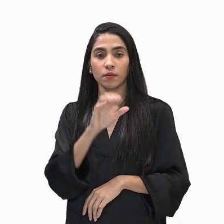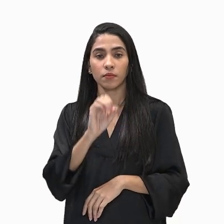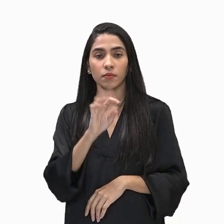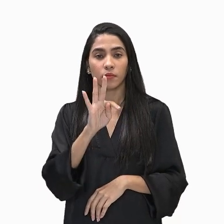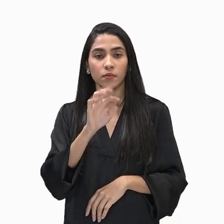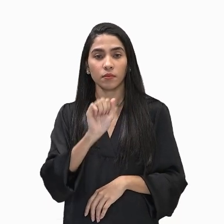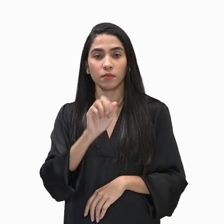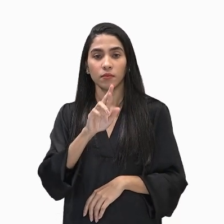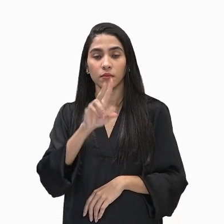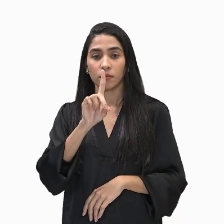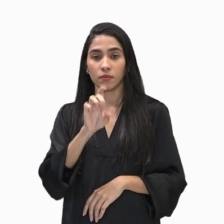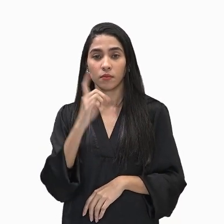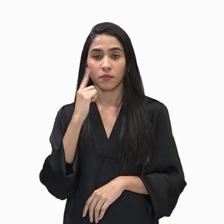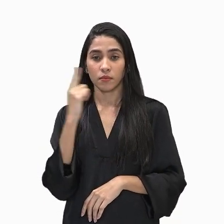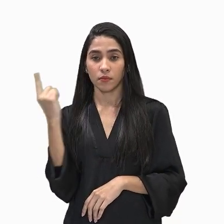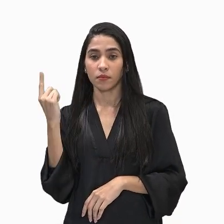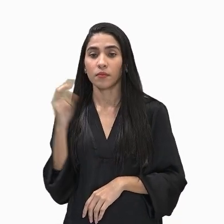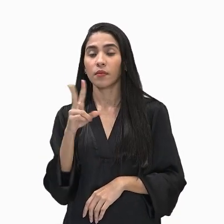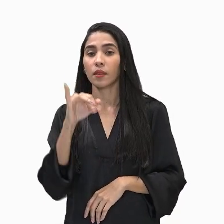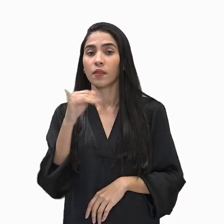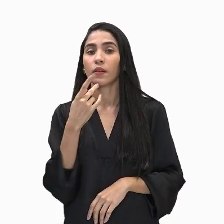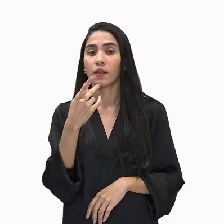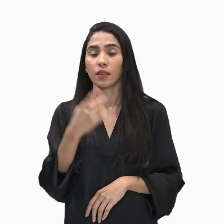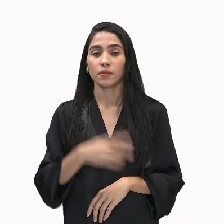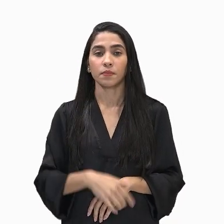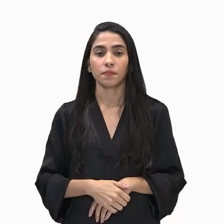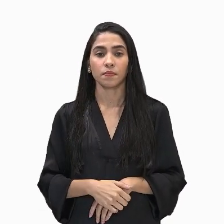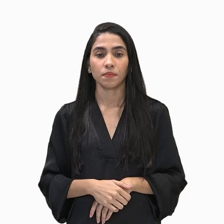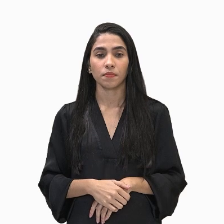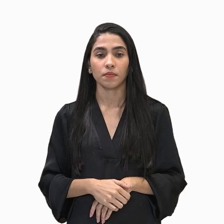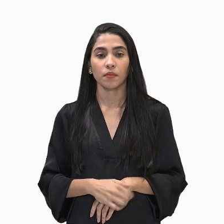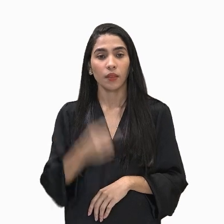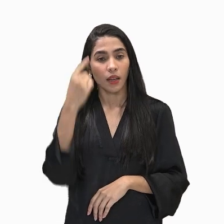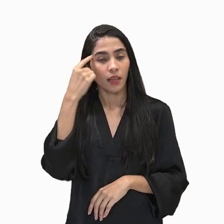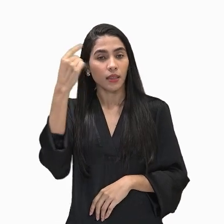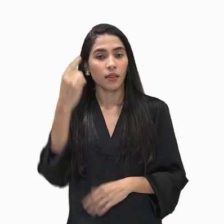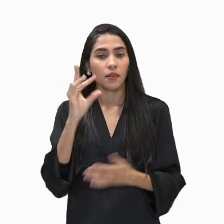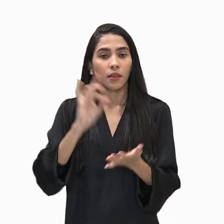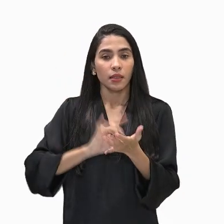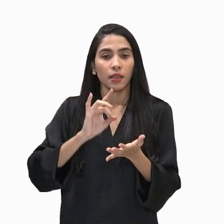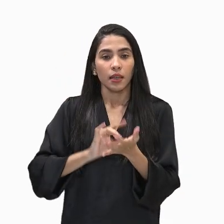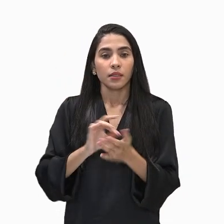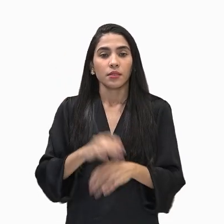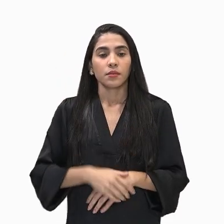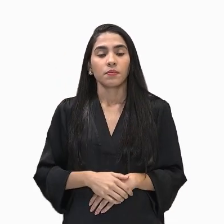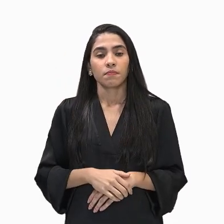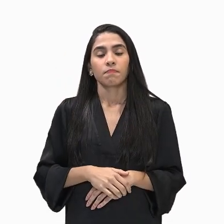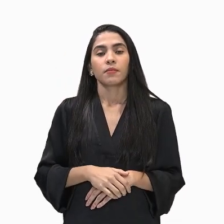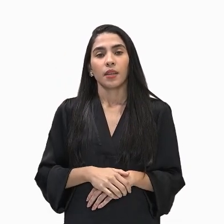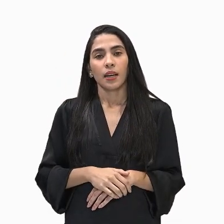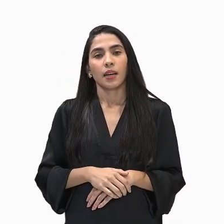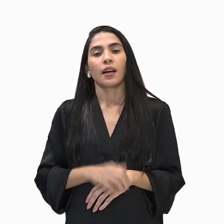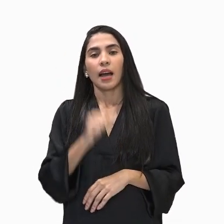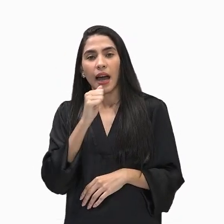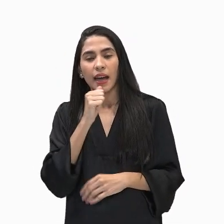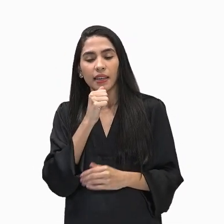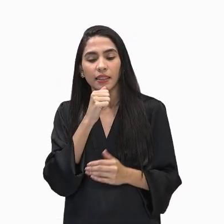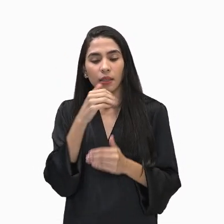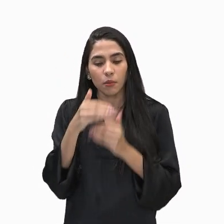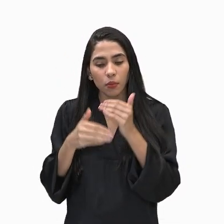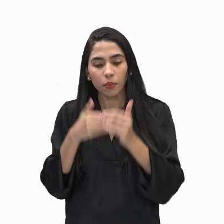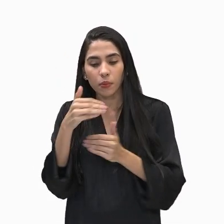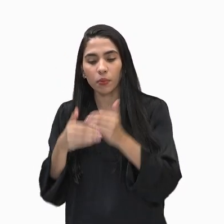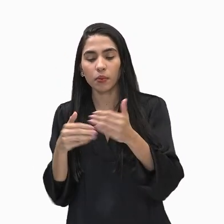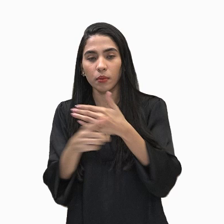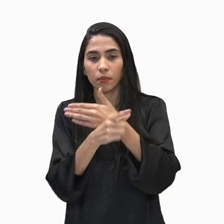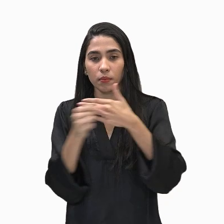Jean-François Lyotard, que ele vai falar sobre a ideia de verdade, construída lentamente pelos pensadores modernos.